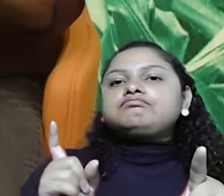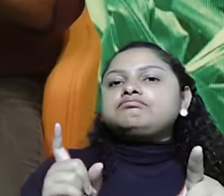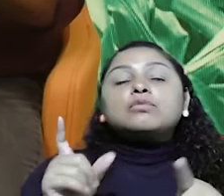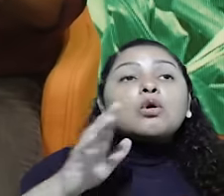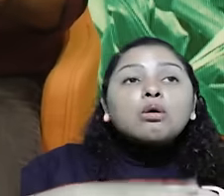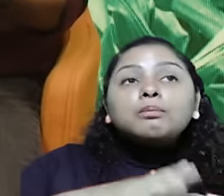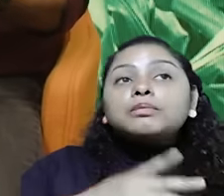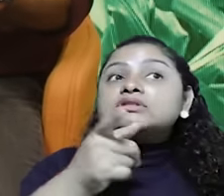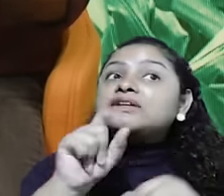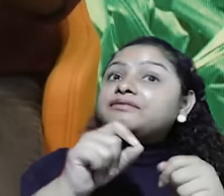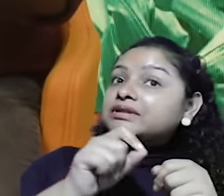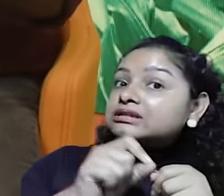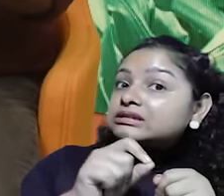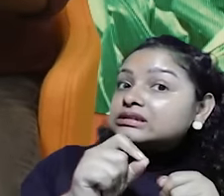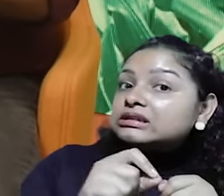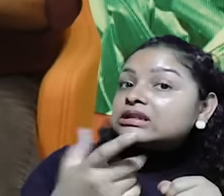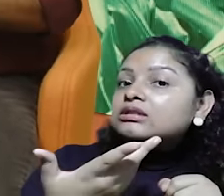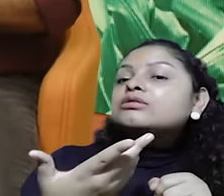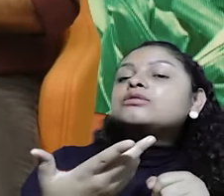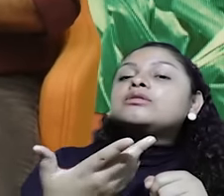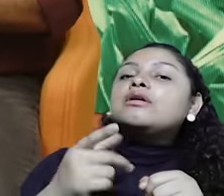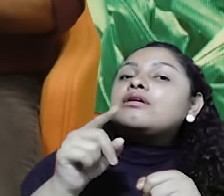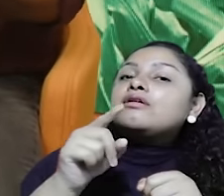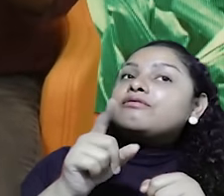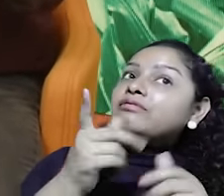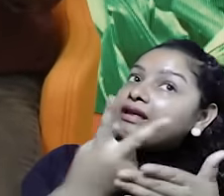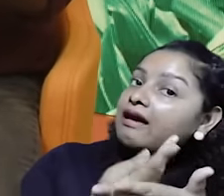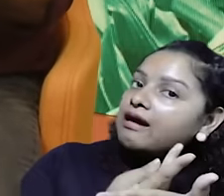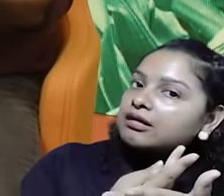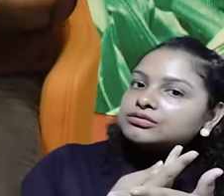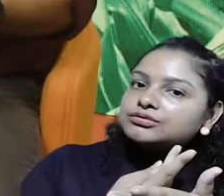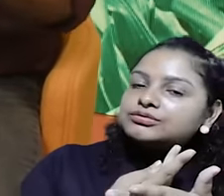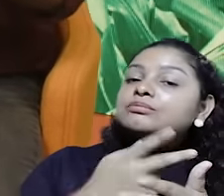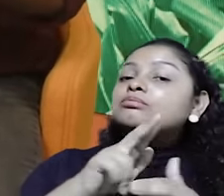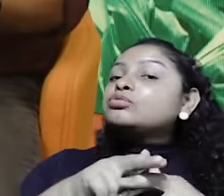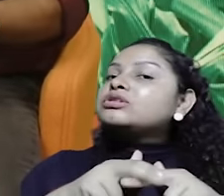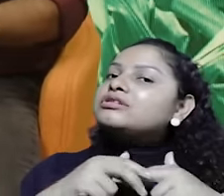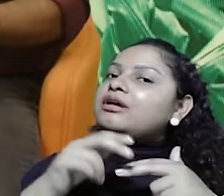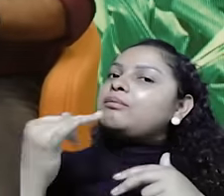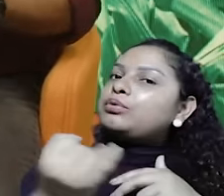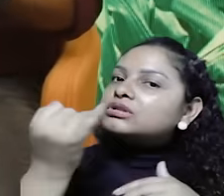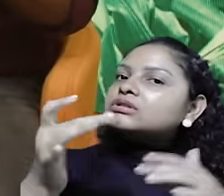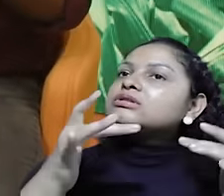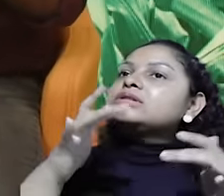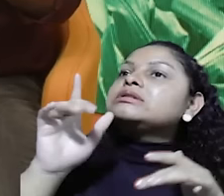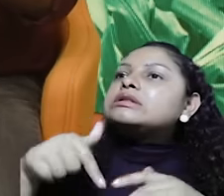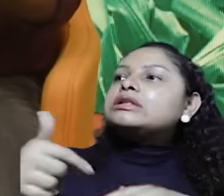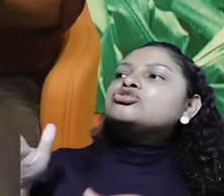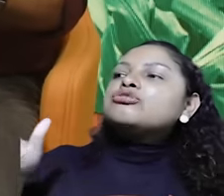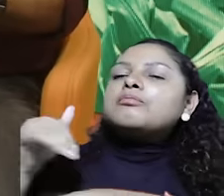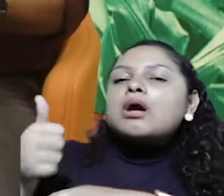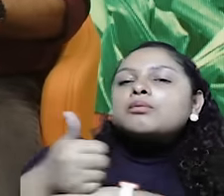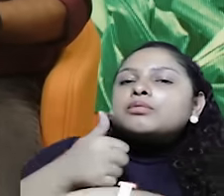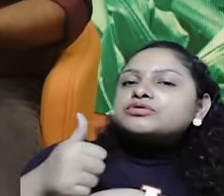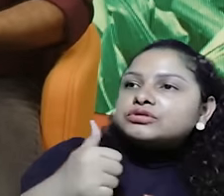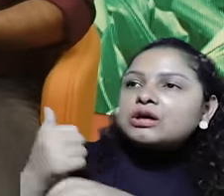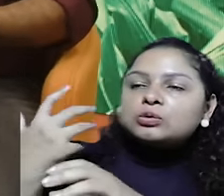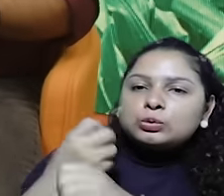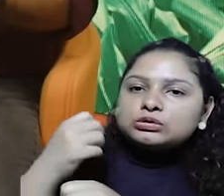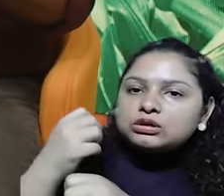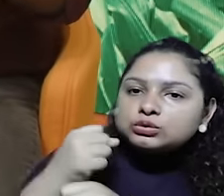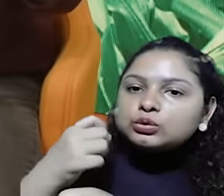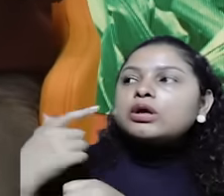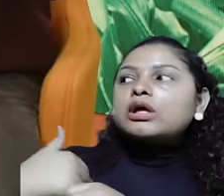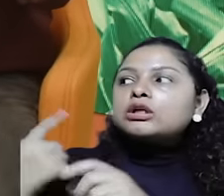determinada ação determinada situação errada então por isso é interessante ter o Contador Contador vai junto